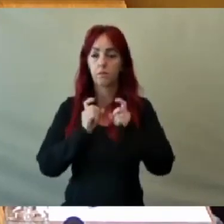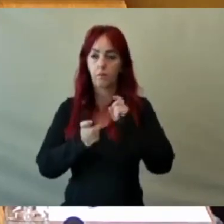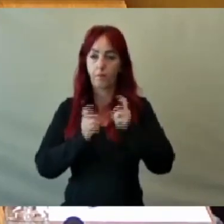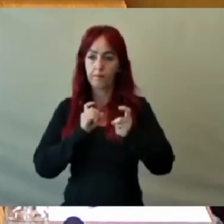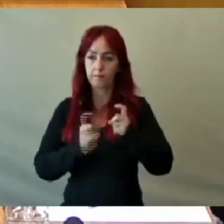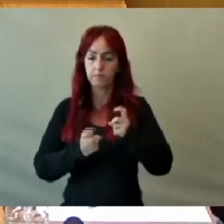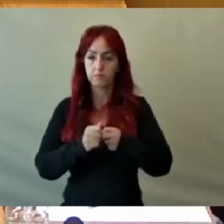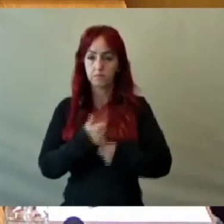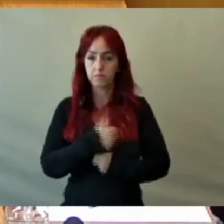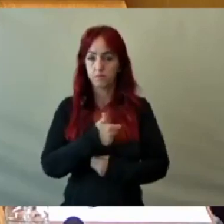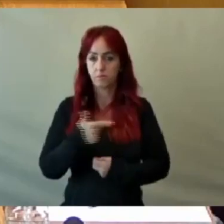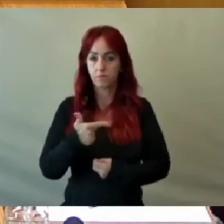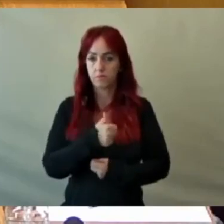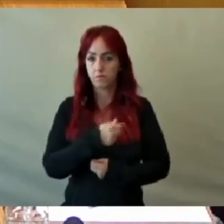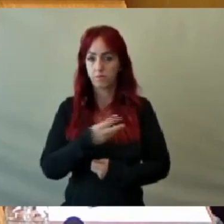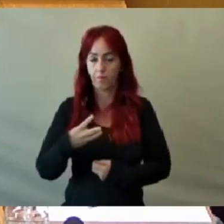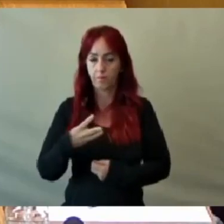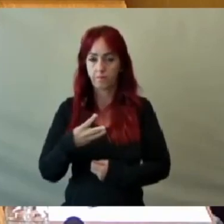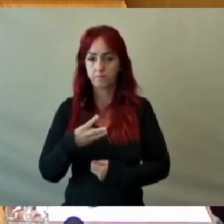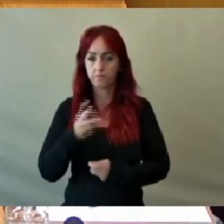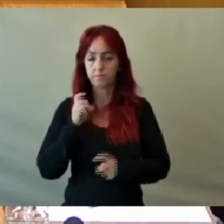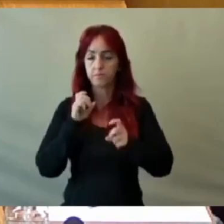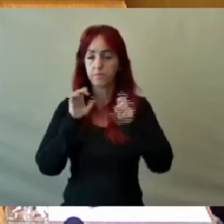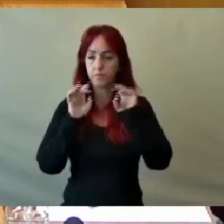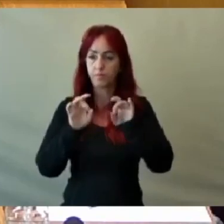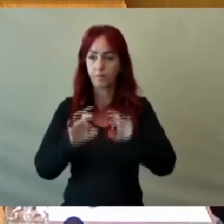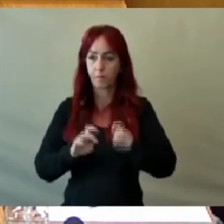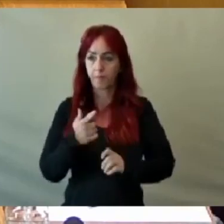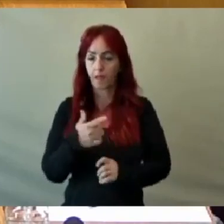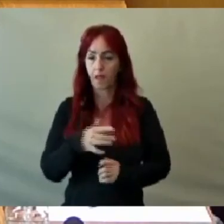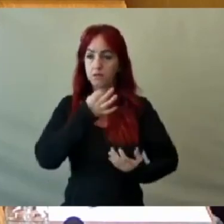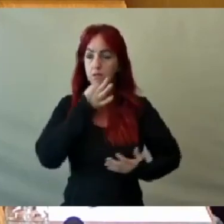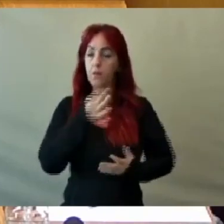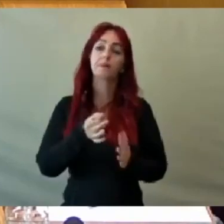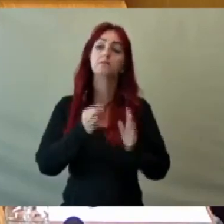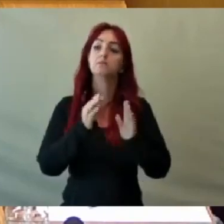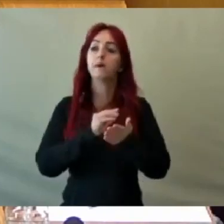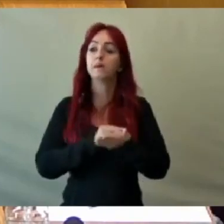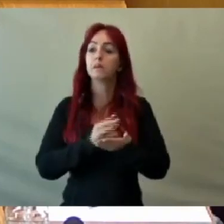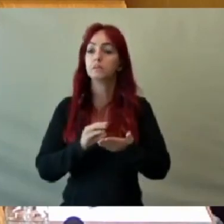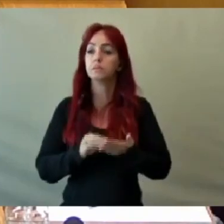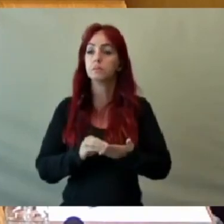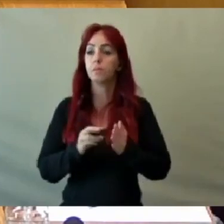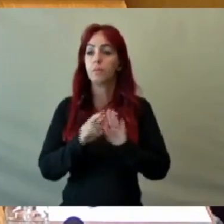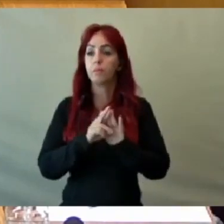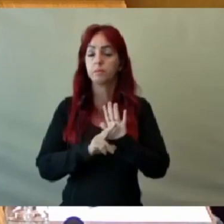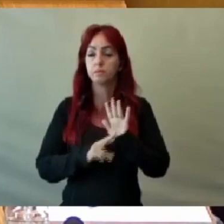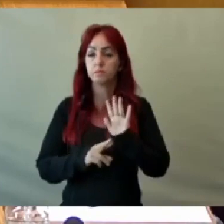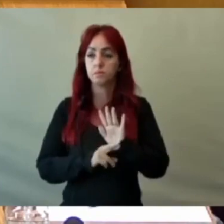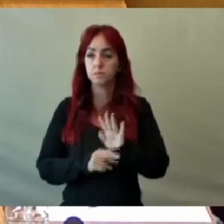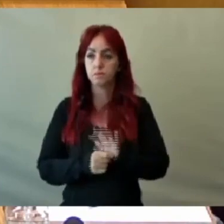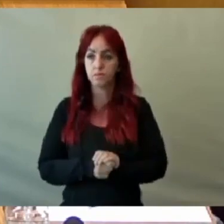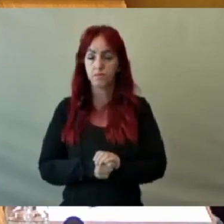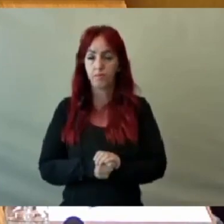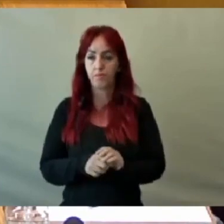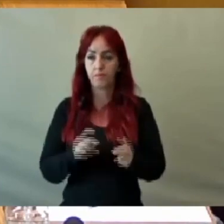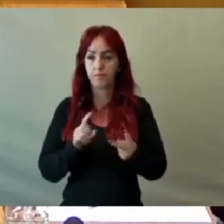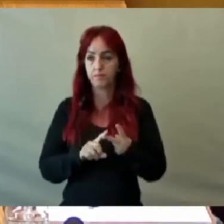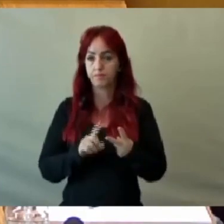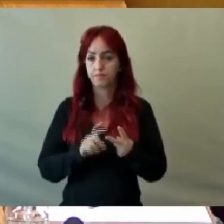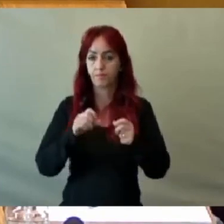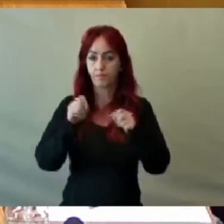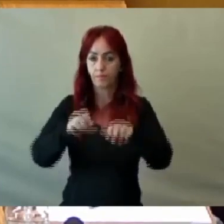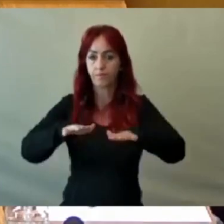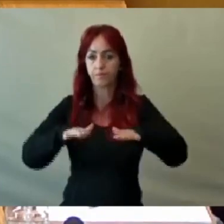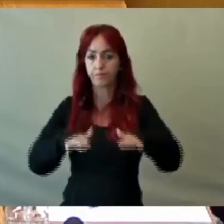terceira ordinária, visto não ter havido impugnação nos termos regimentais. Dois, audiência pública. A finalidade é